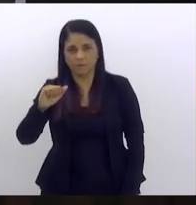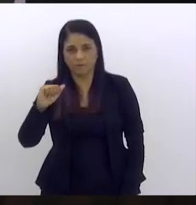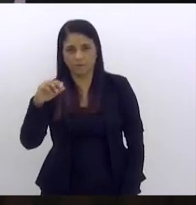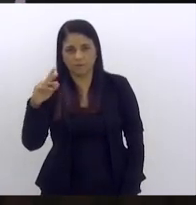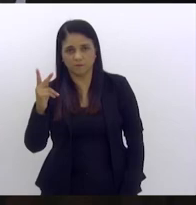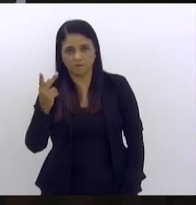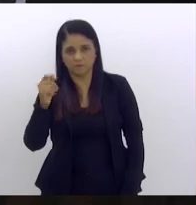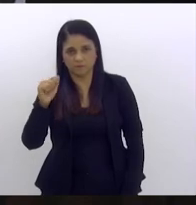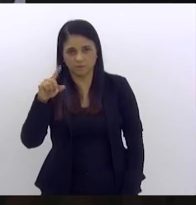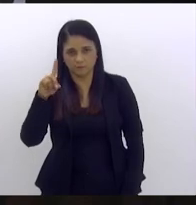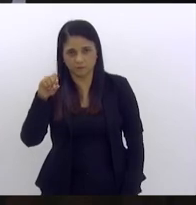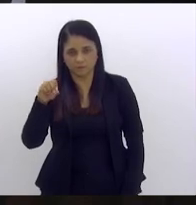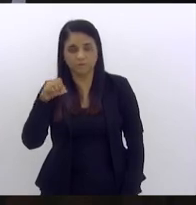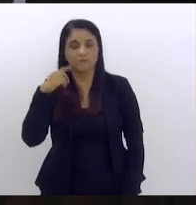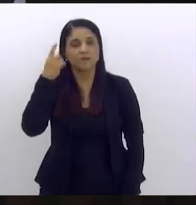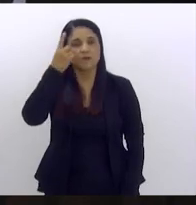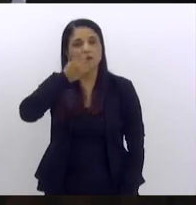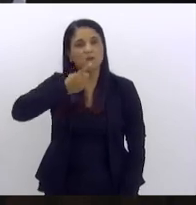Deputado,